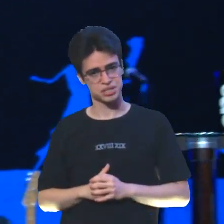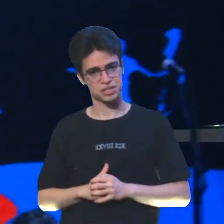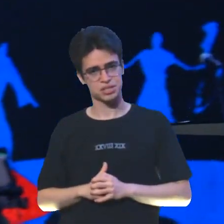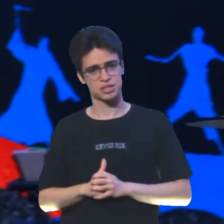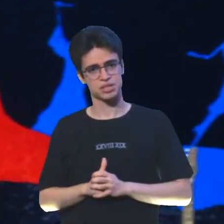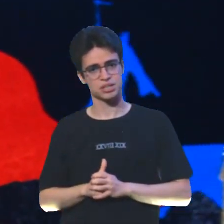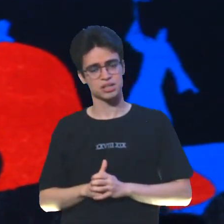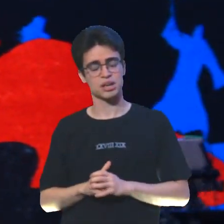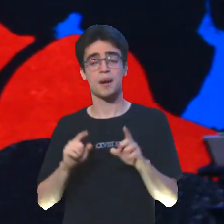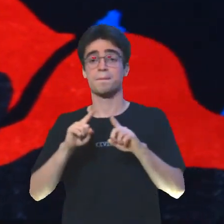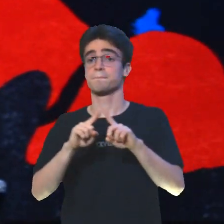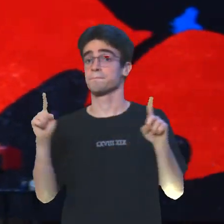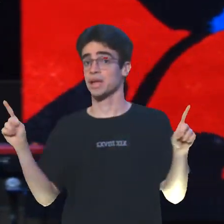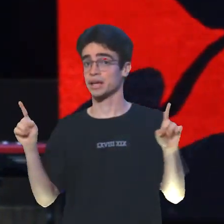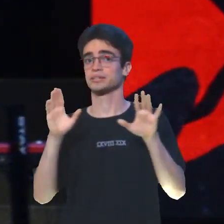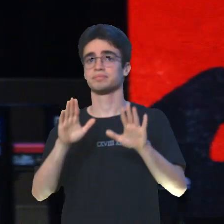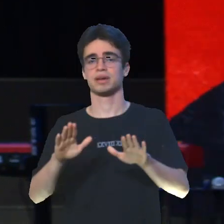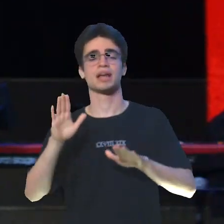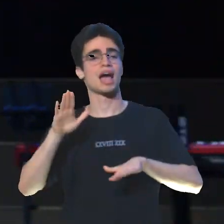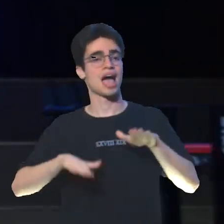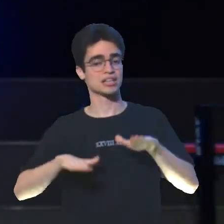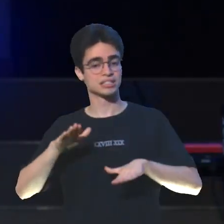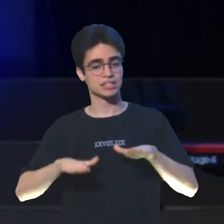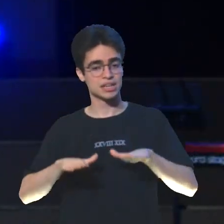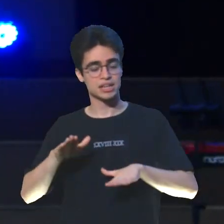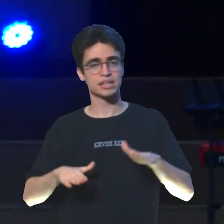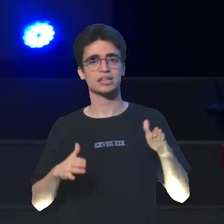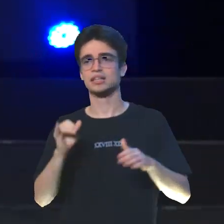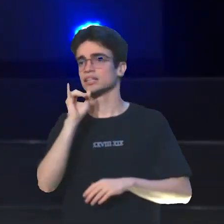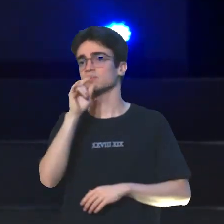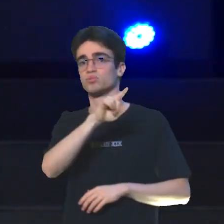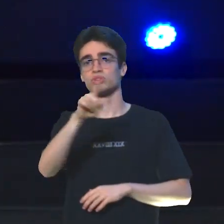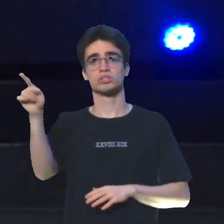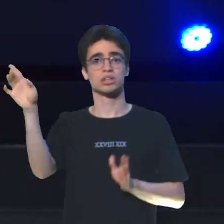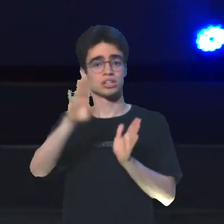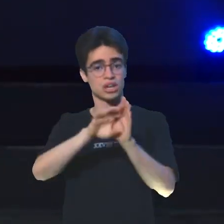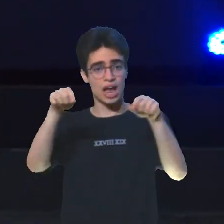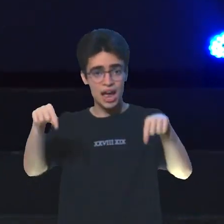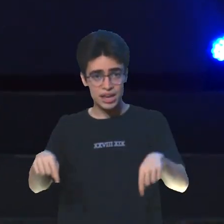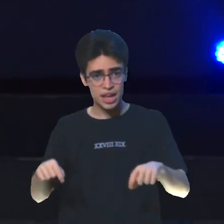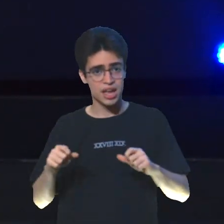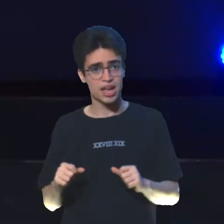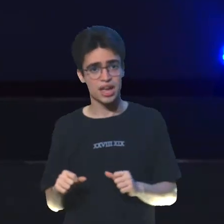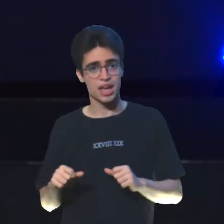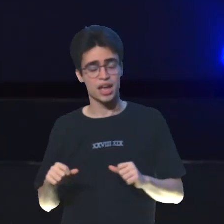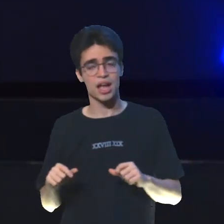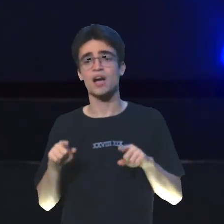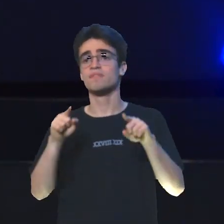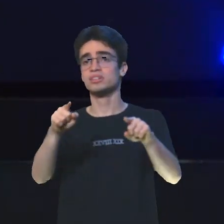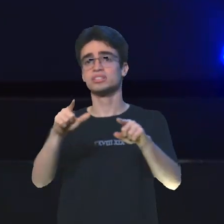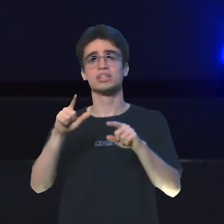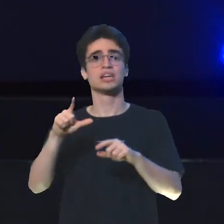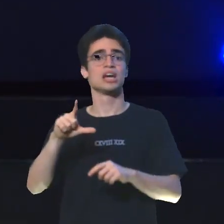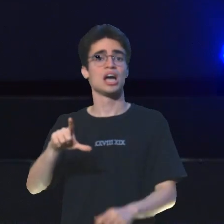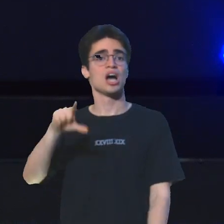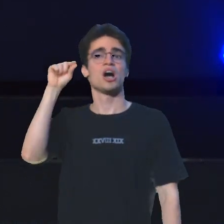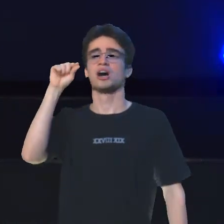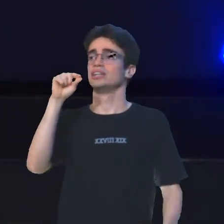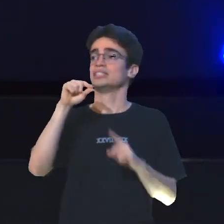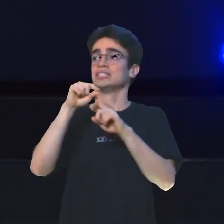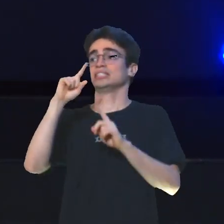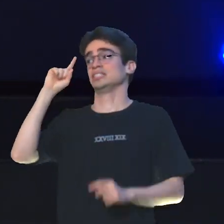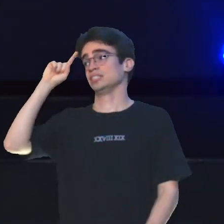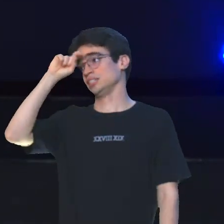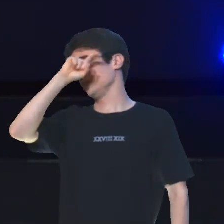que, às vezes, você que está aqui, tem uma escolha muito